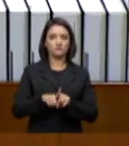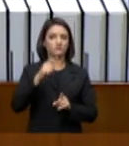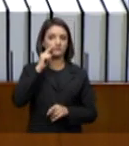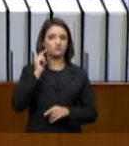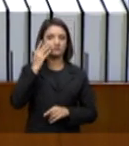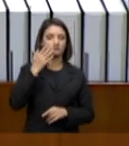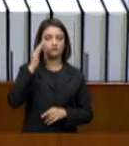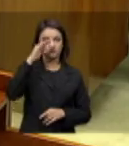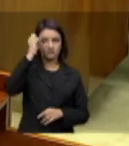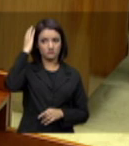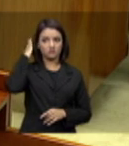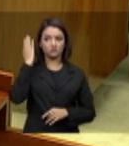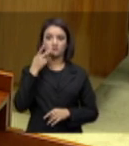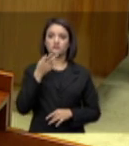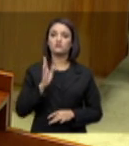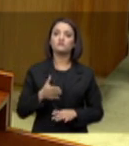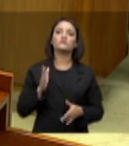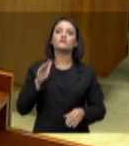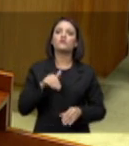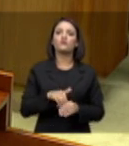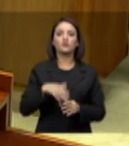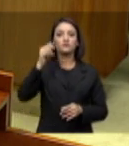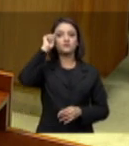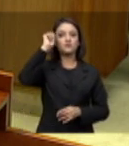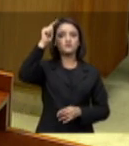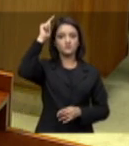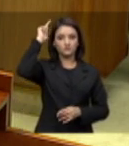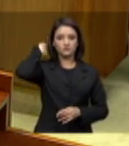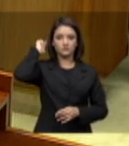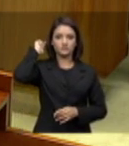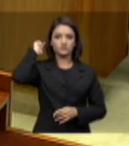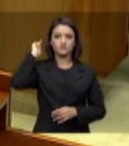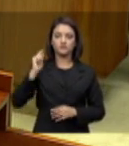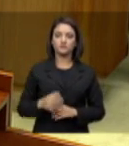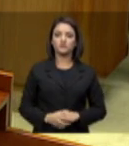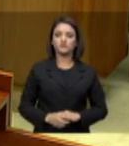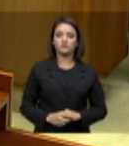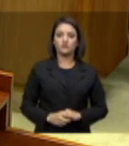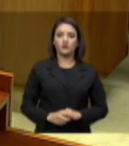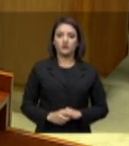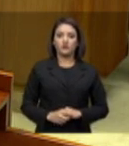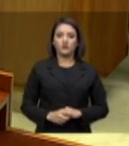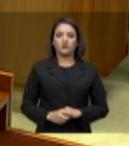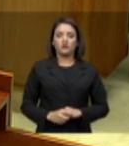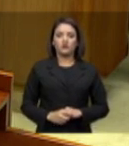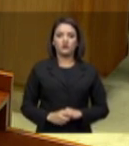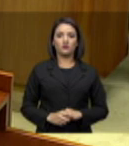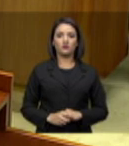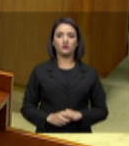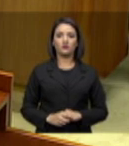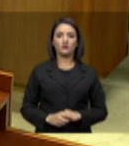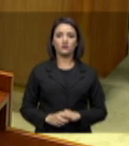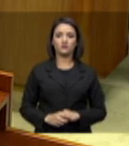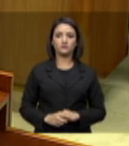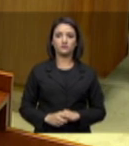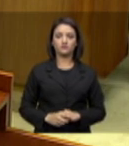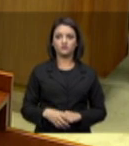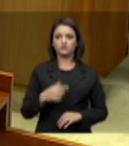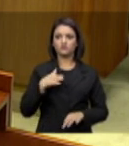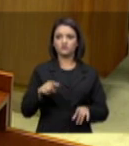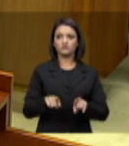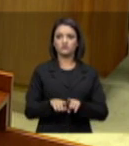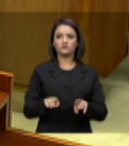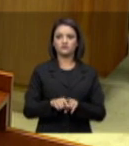das tentações como voto o ministro alexandre de moraes presidente eu fiz forma rápida que ia fazer